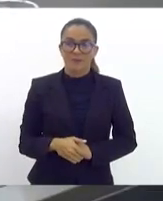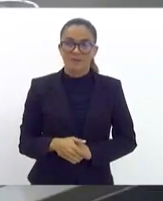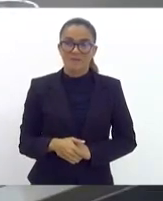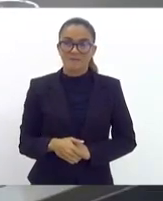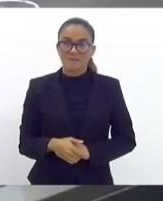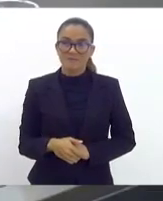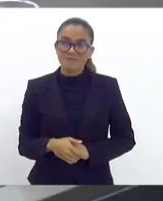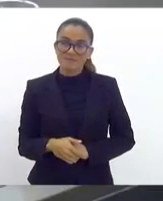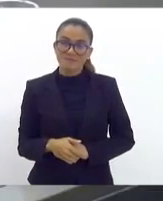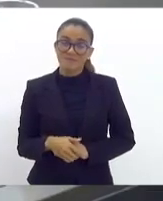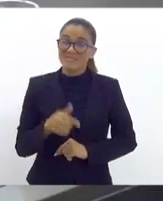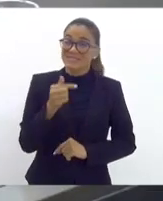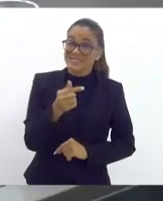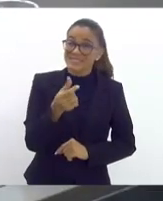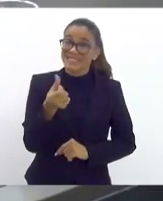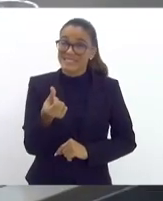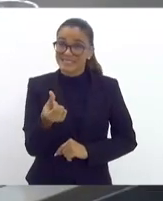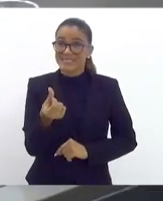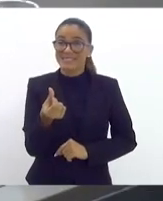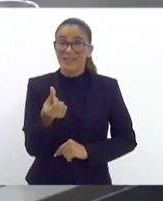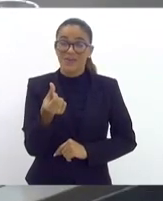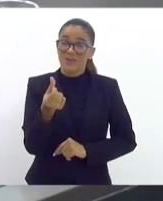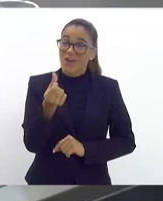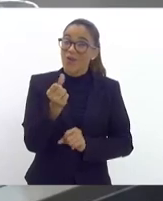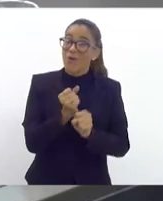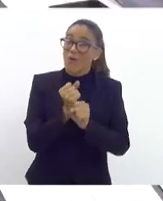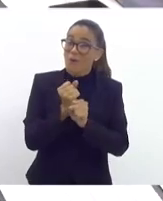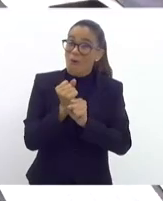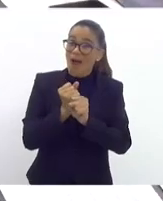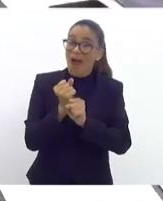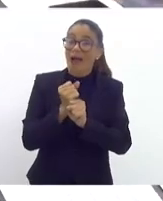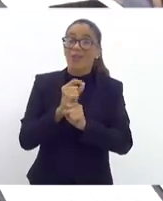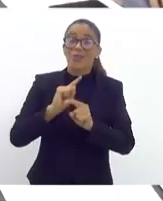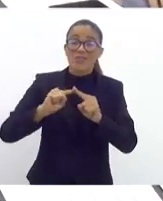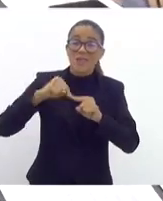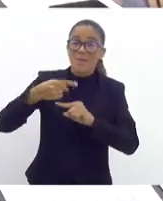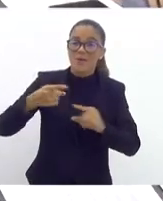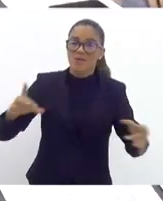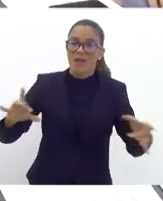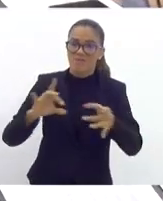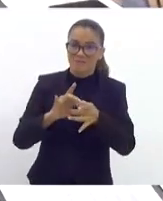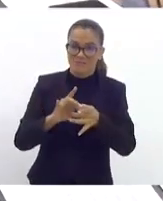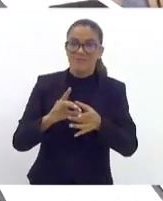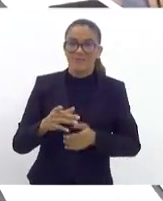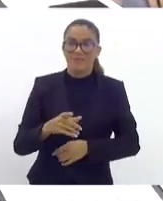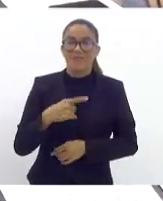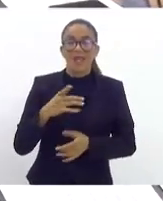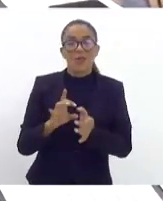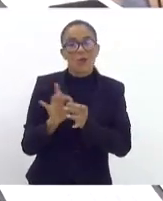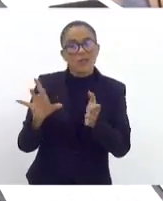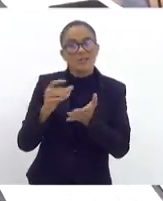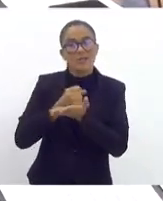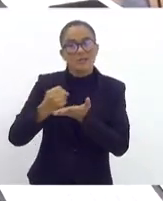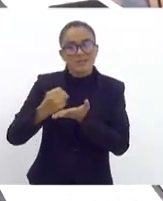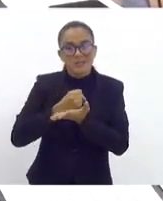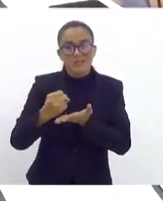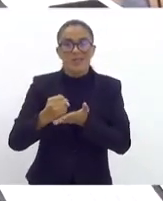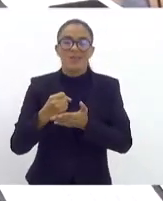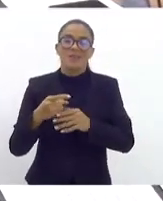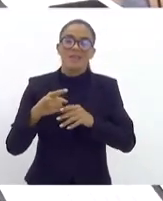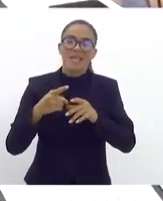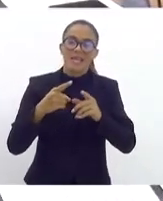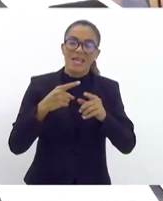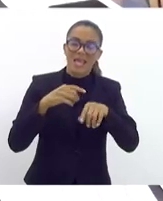Boas 76 foi um ano depois da fusão autoriza as empresas concessionárias de linha de transporte de ônibus